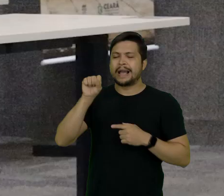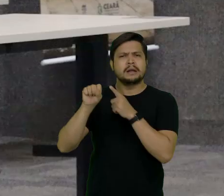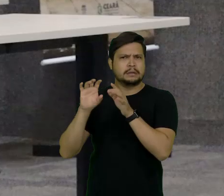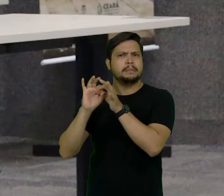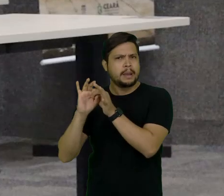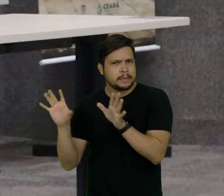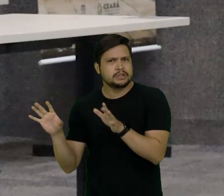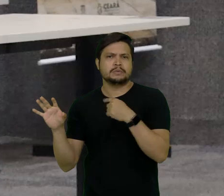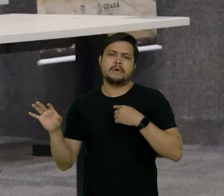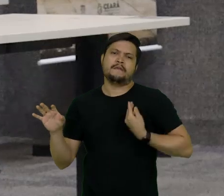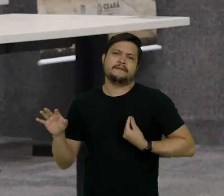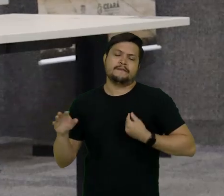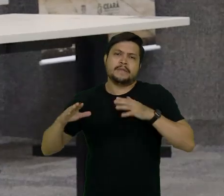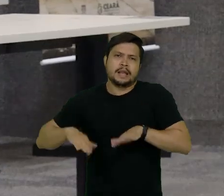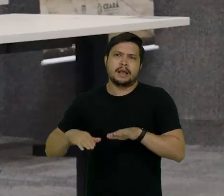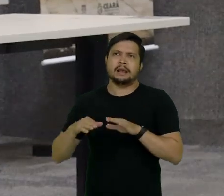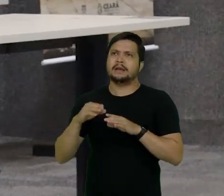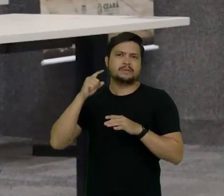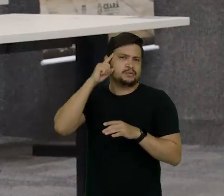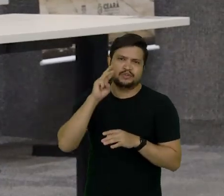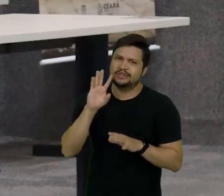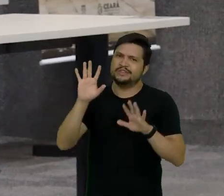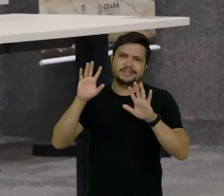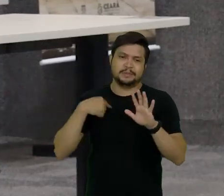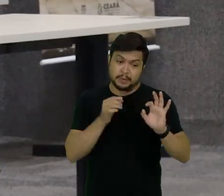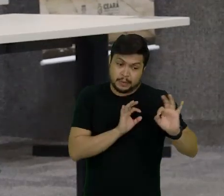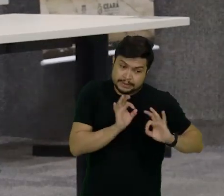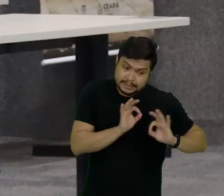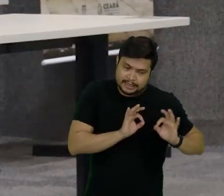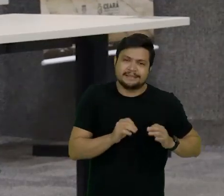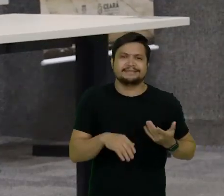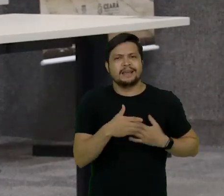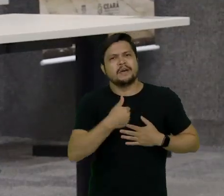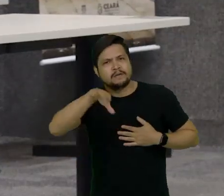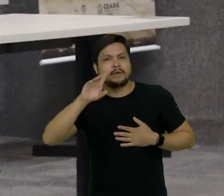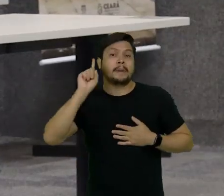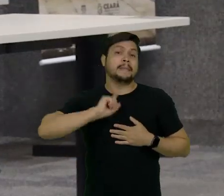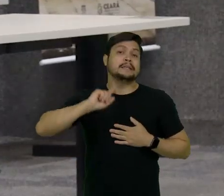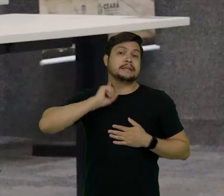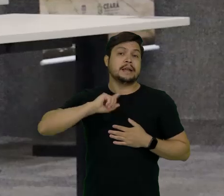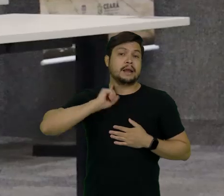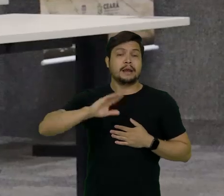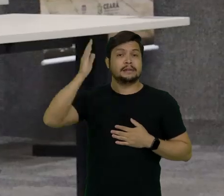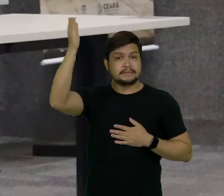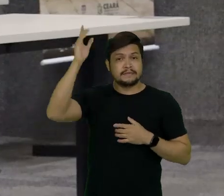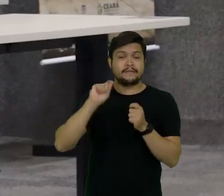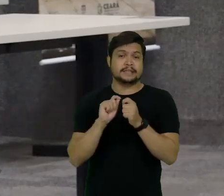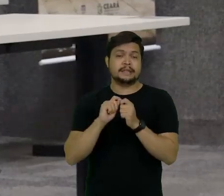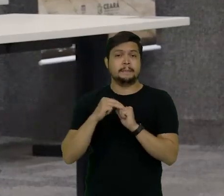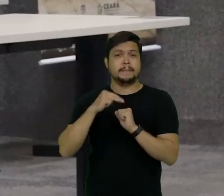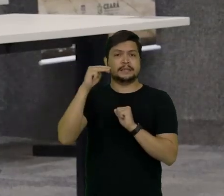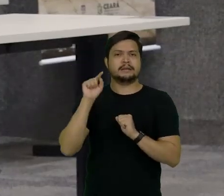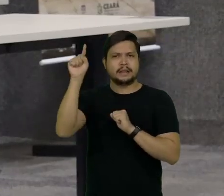que me acolheu lá para eu ficar lá uns dias enquanto eu me arrumava as coisas e tal. Então, assim, eu fui para Minas